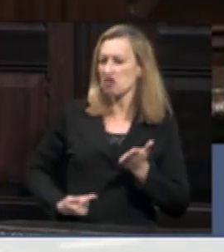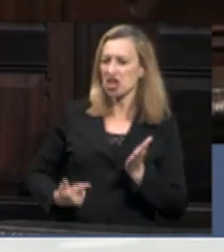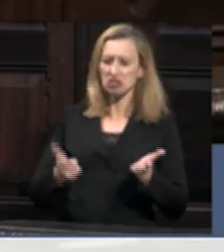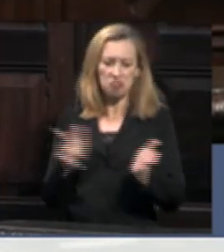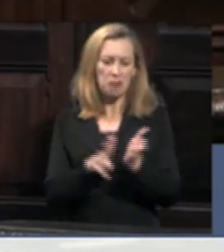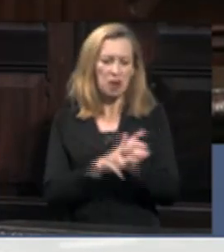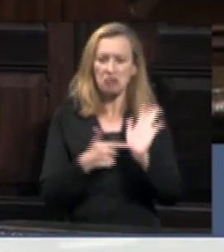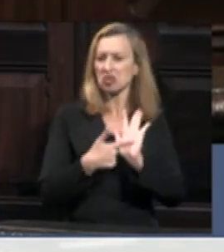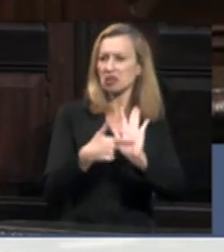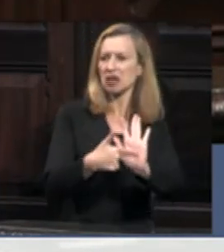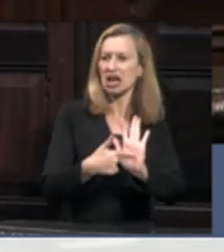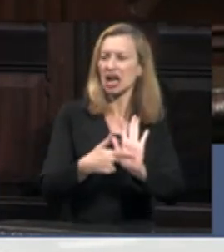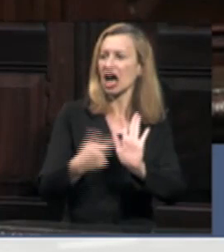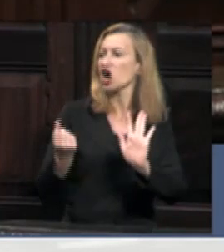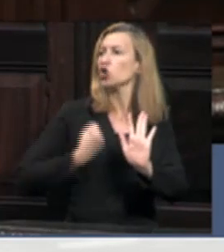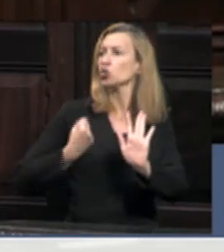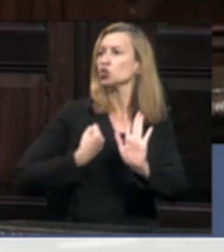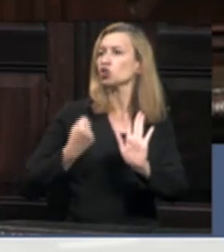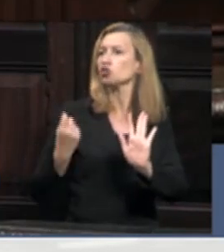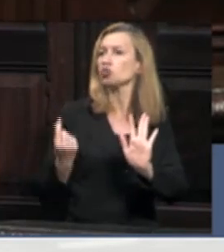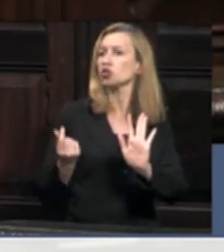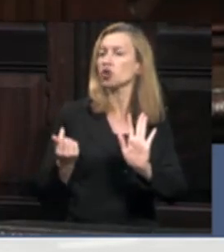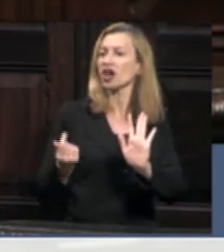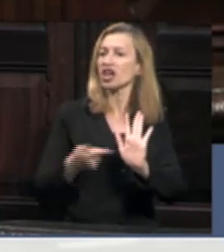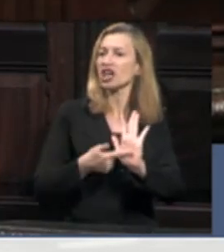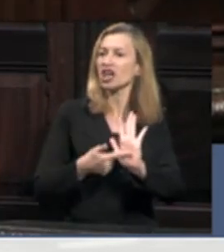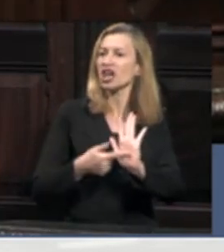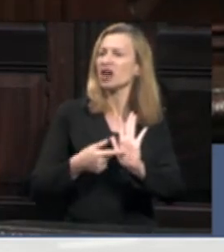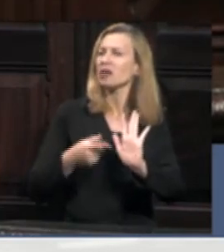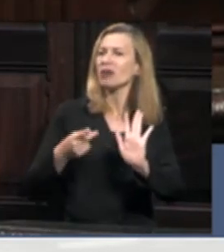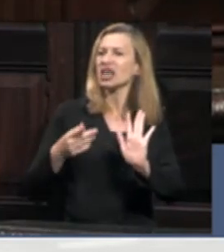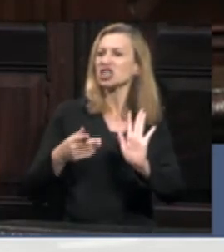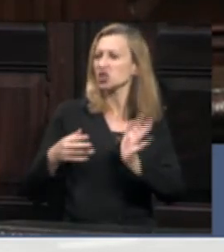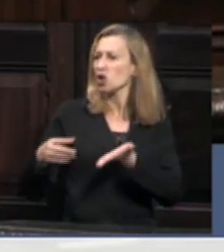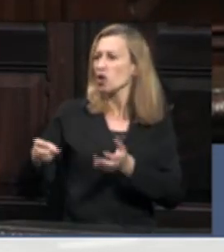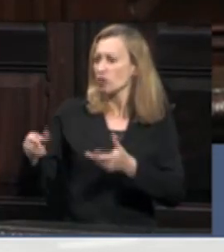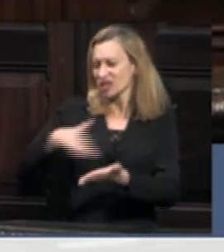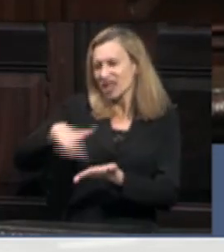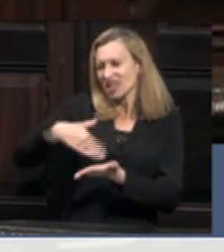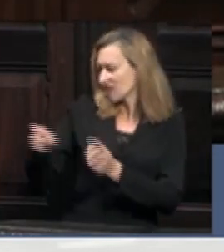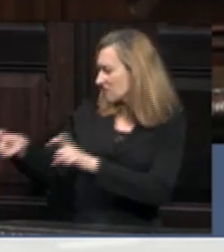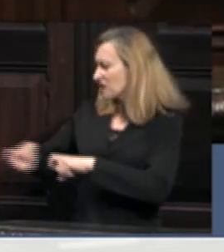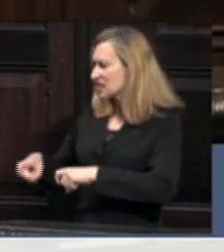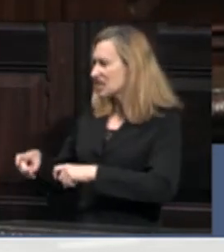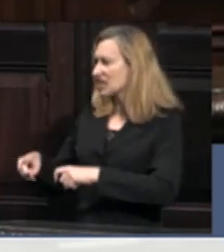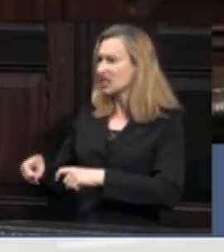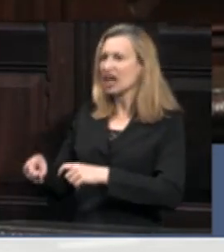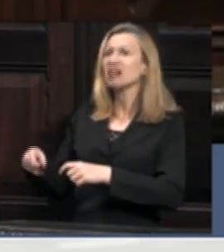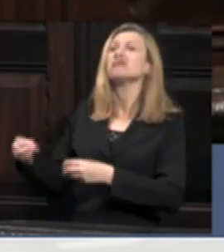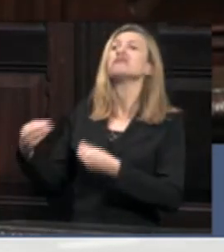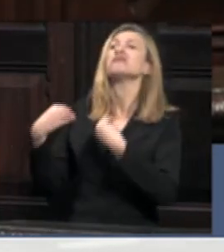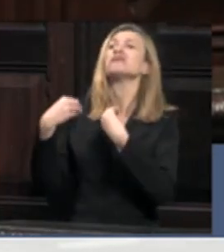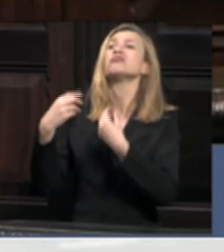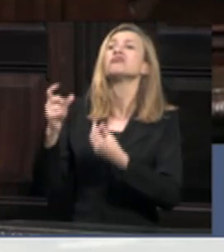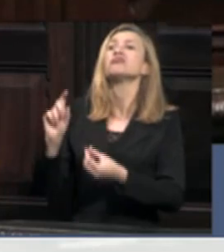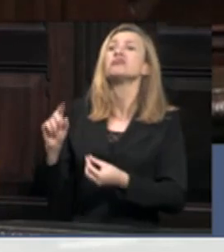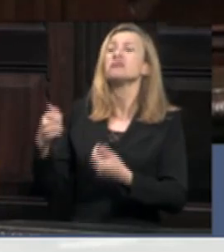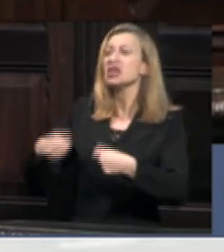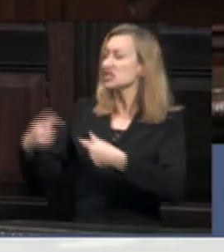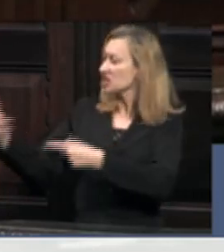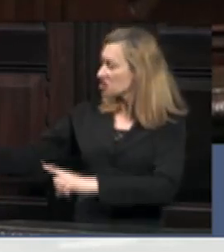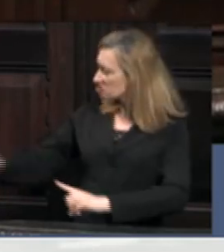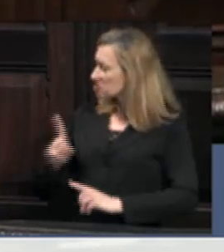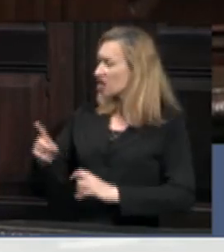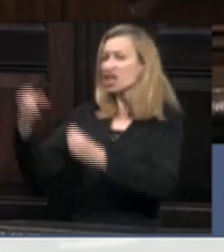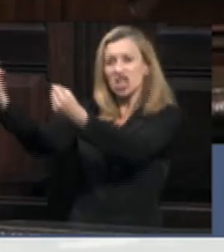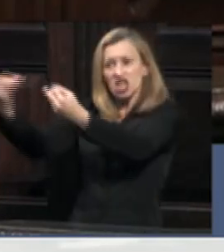cá um número sem ter o secretário de Fazenda aqui para explicar qual é esse número. Por que que ele existe? Por